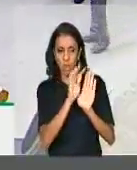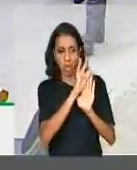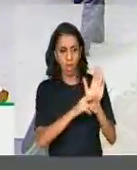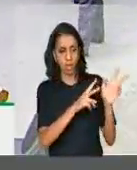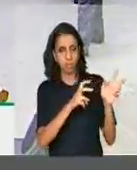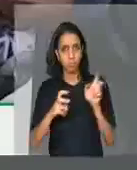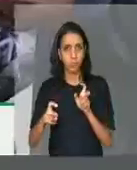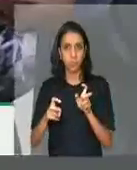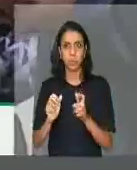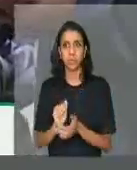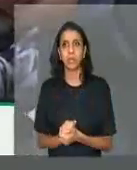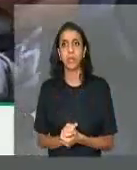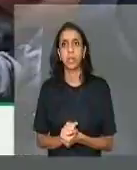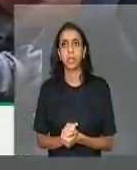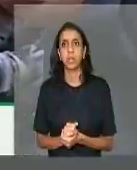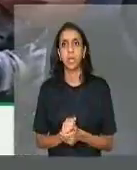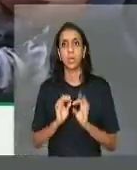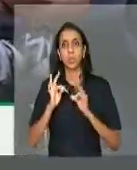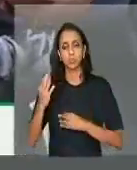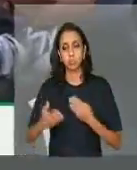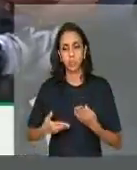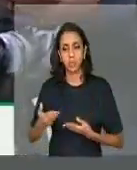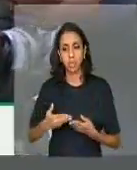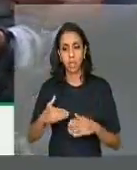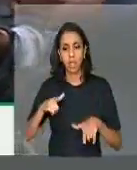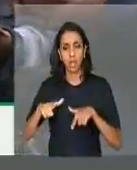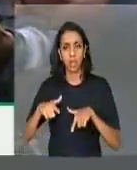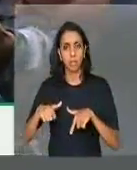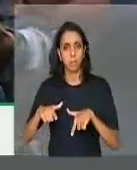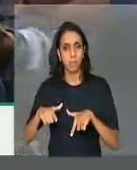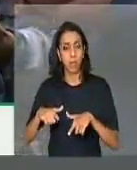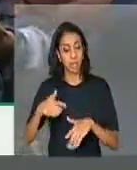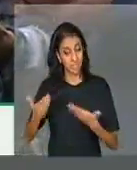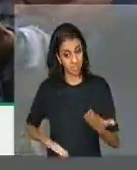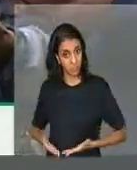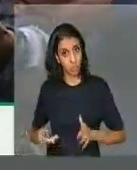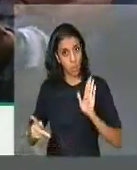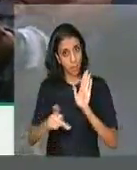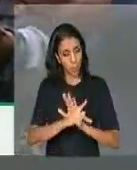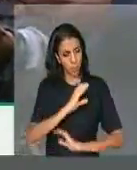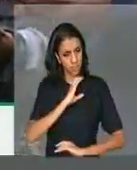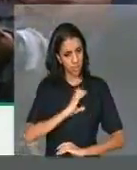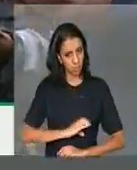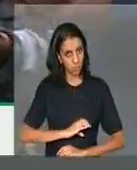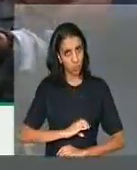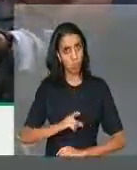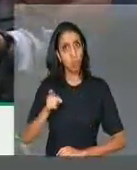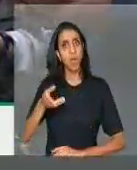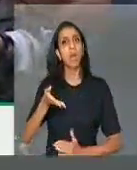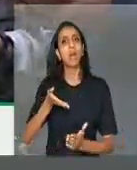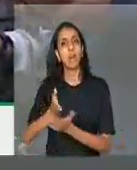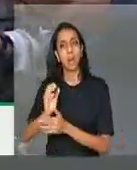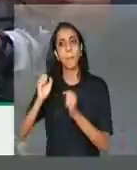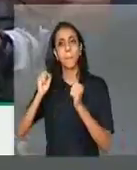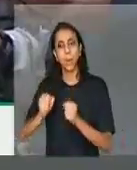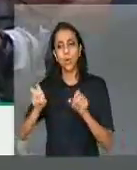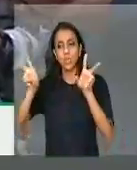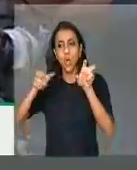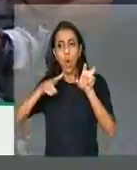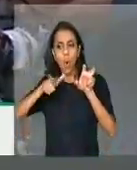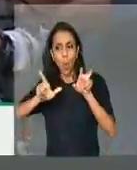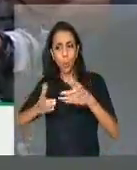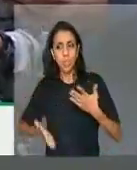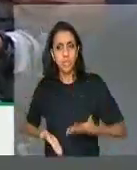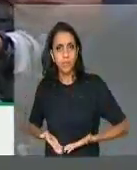registro civil das pessoas naturais são considerados ofícios da cidadania e estão autorizados a prestar outros